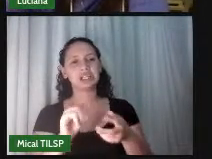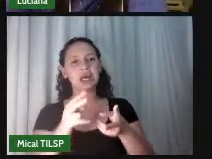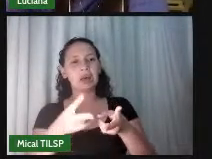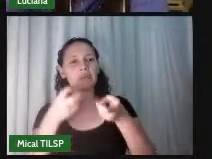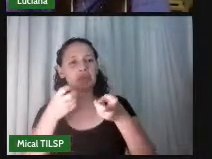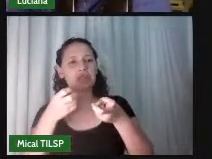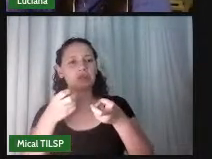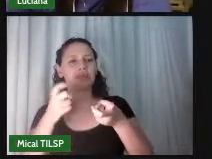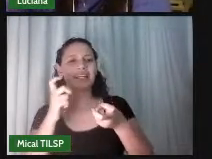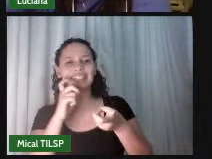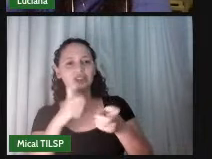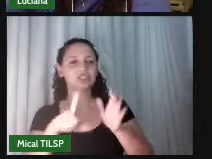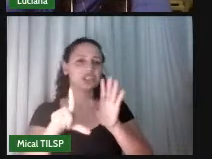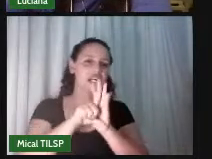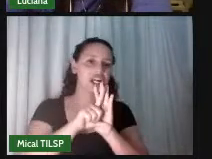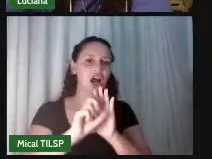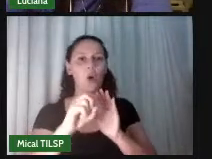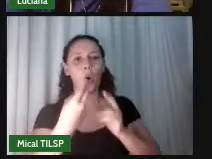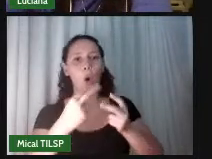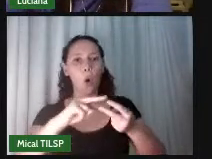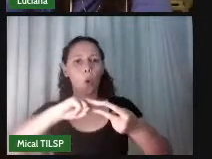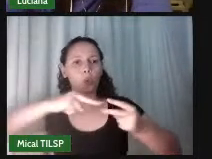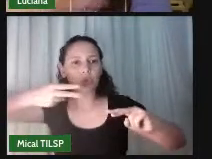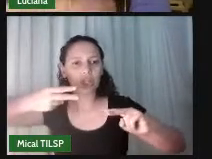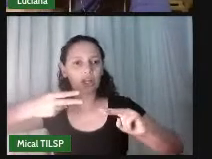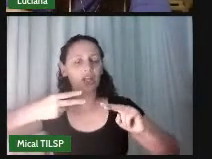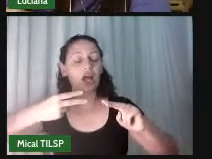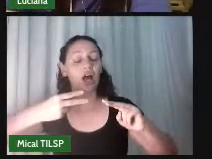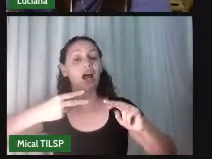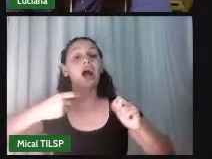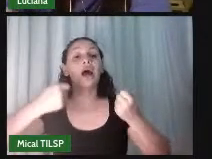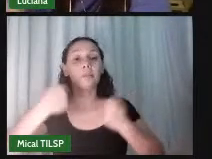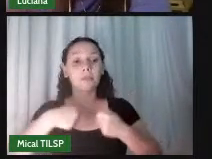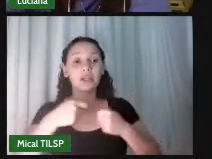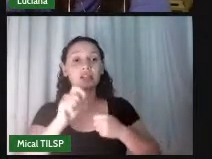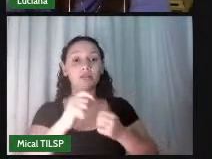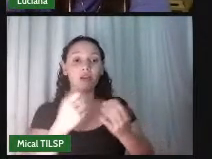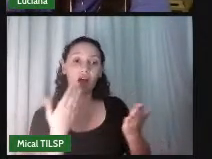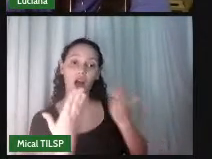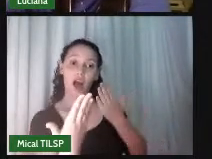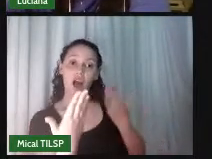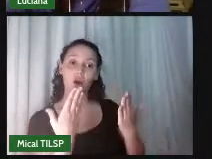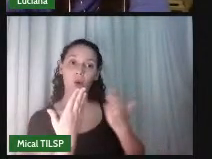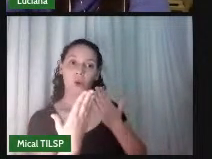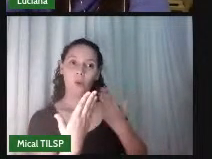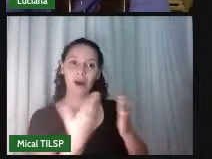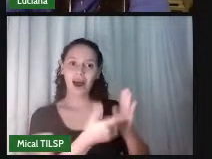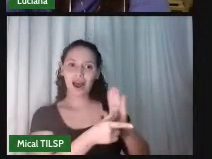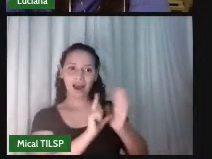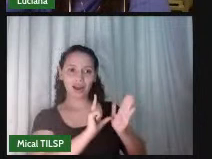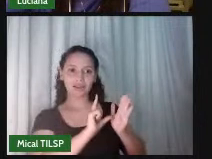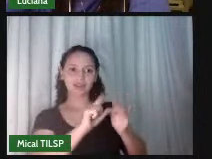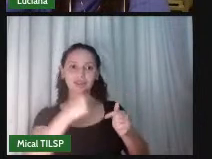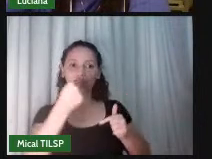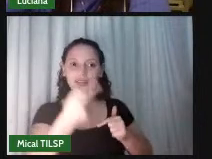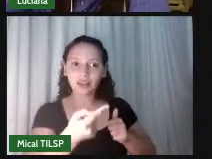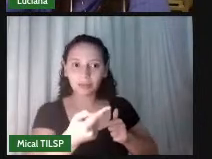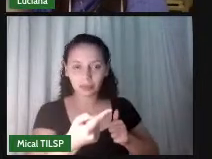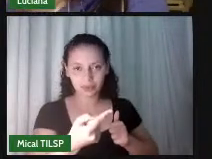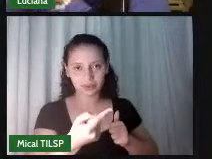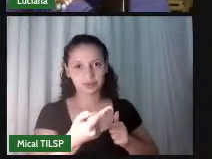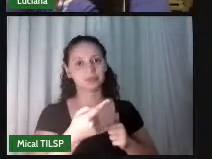elas são sempre comparativas, elas sempre têm um antes. A gente não consegue fazer identificação se a gente não tem um